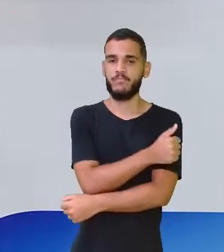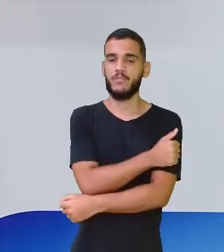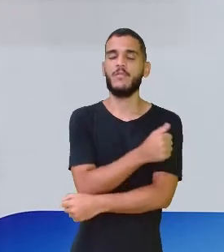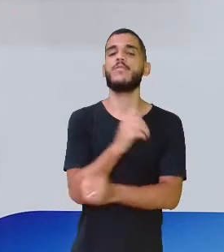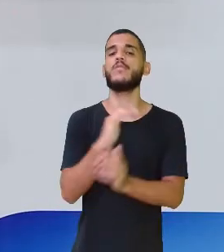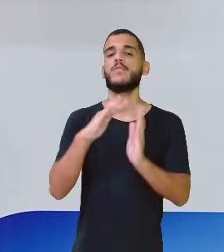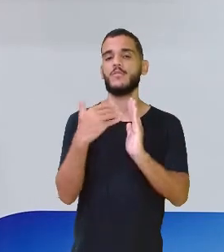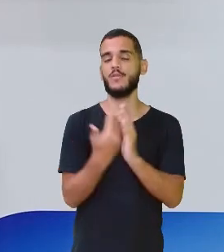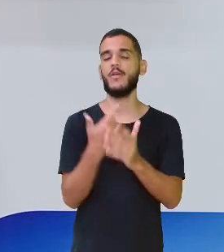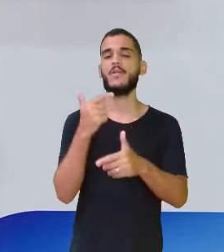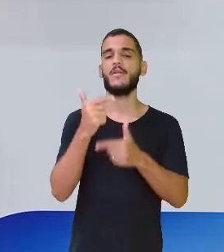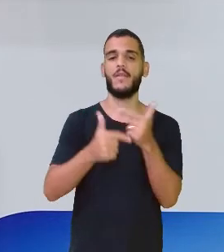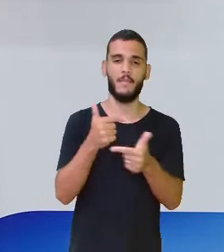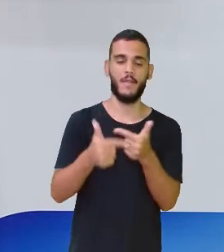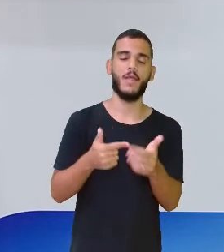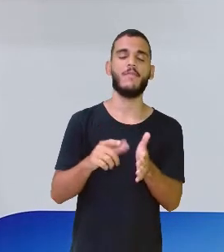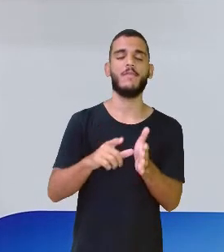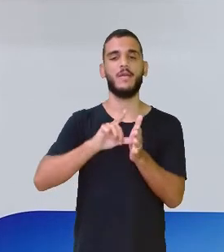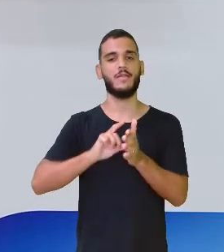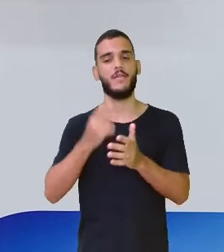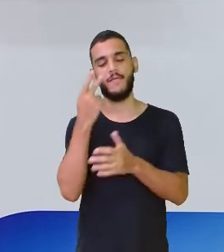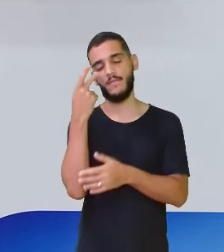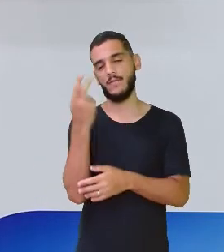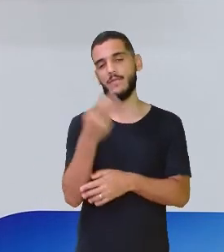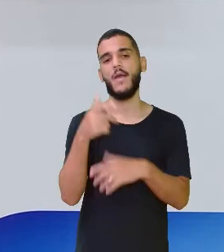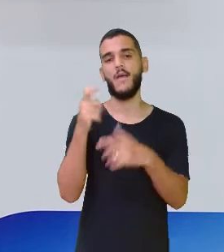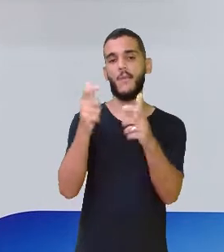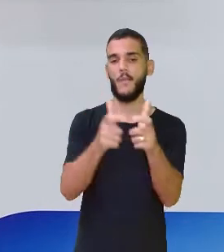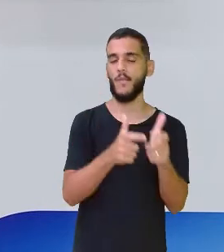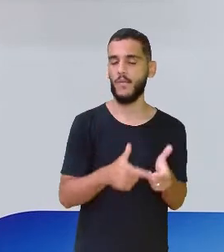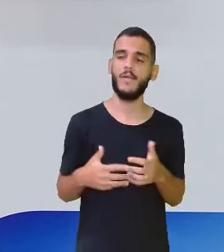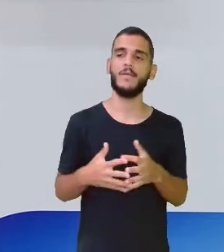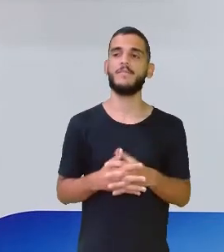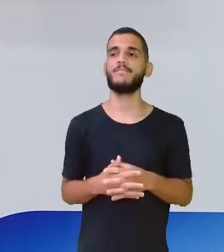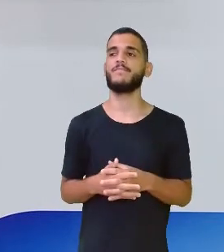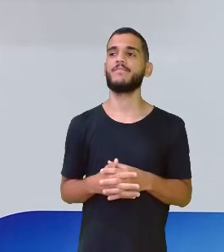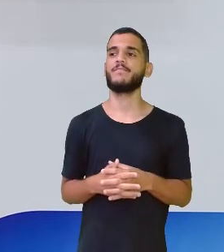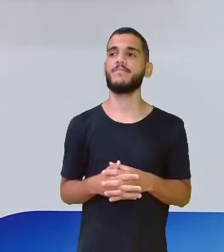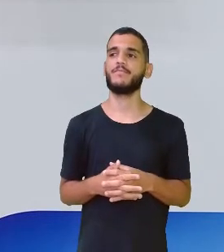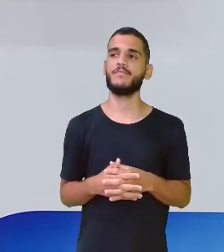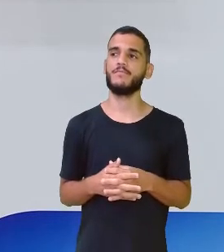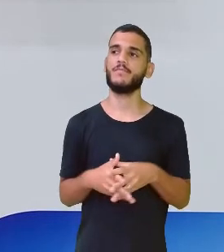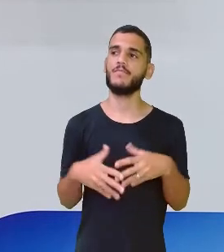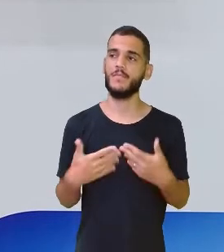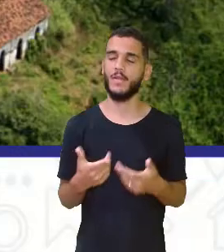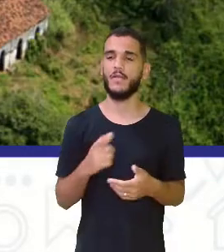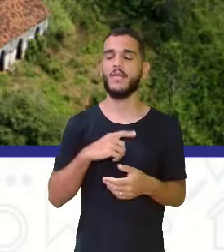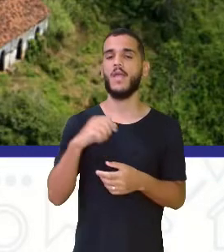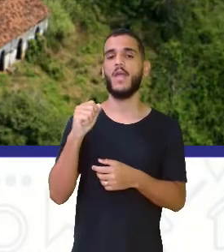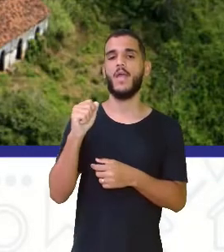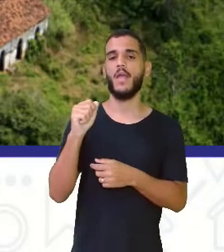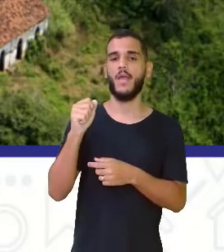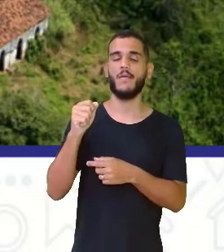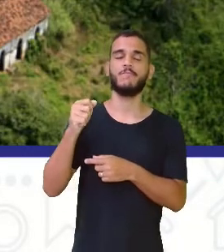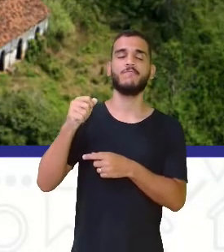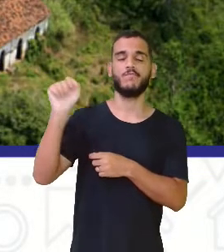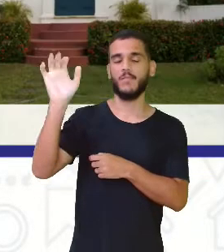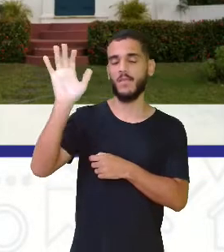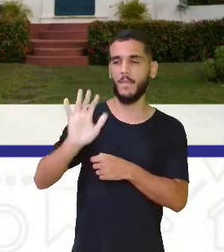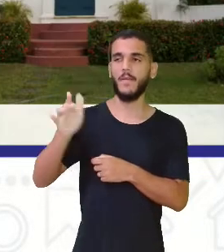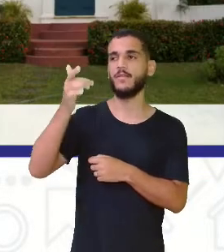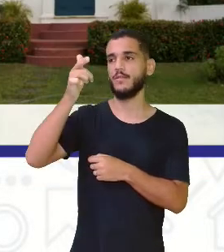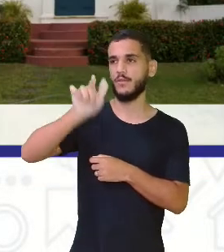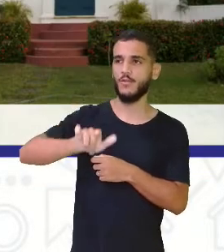escola que eu trabalhava para visitar esse engenho, né? E aí, ó, a imagem é também, ó, mais uma